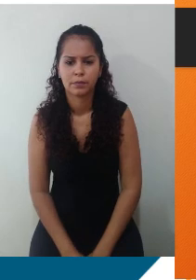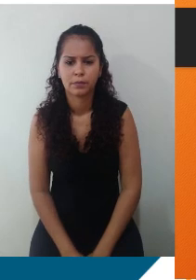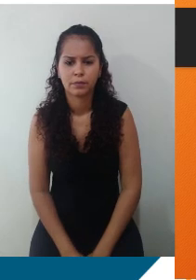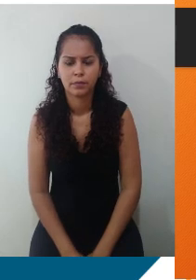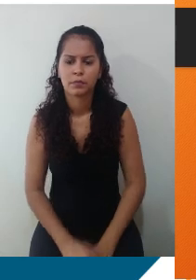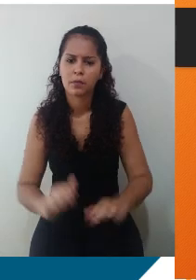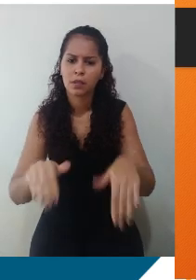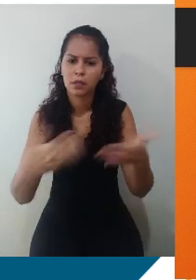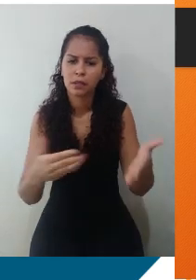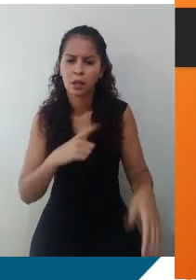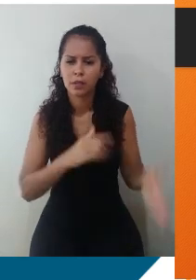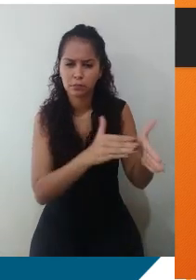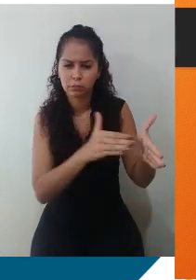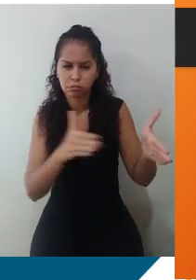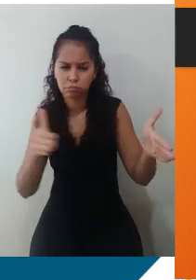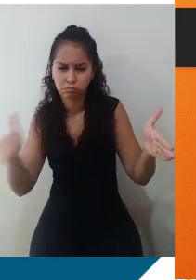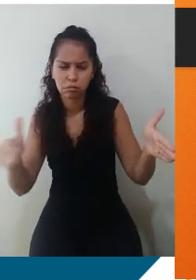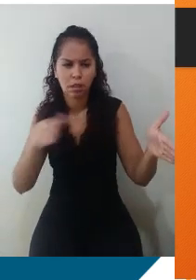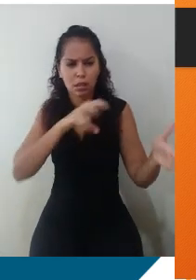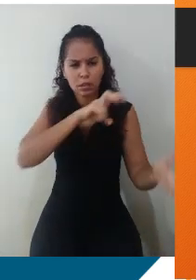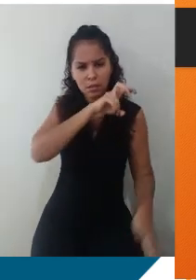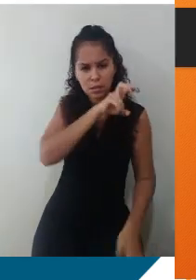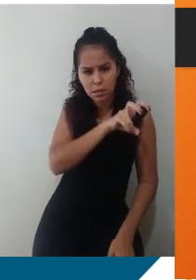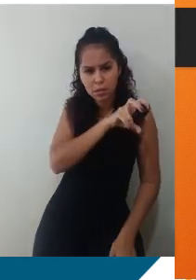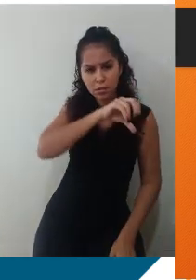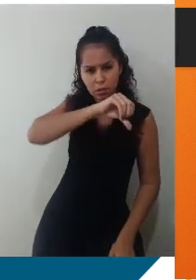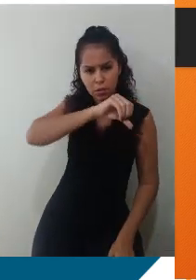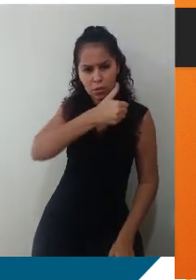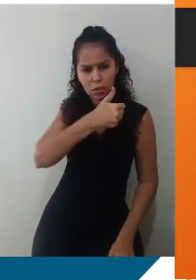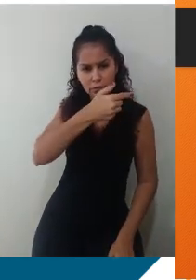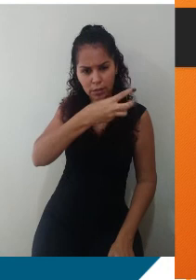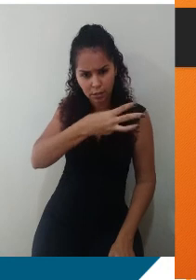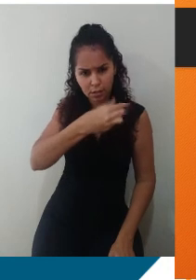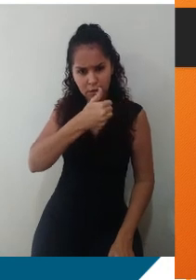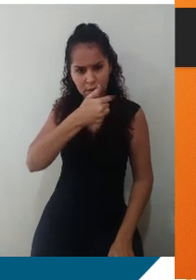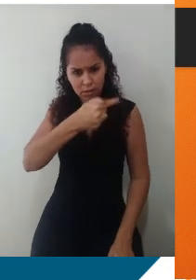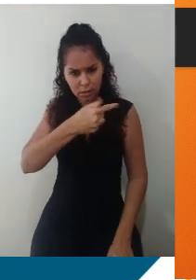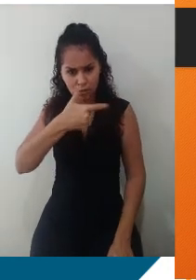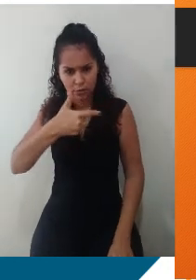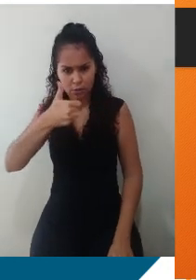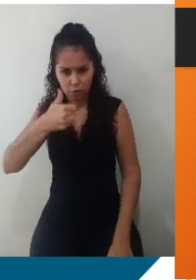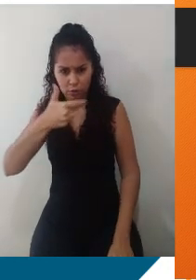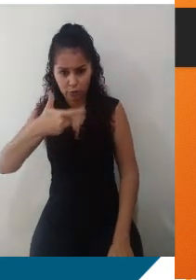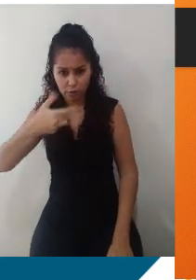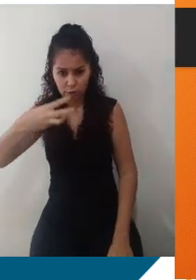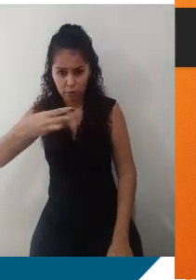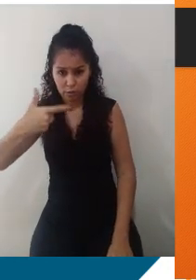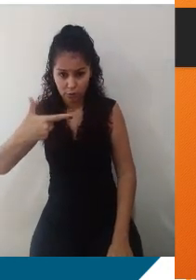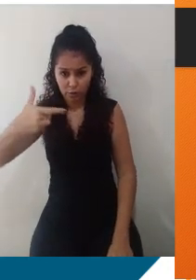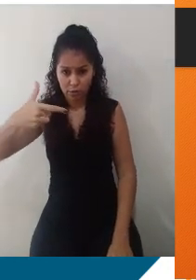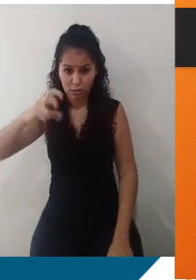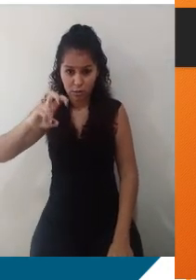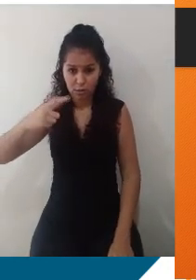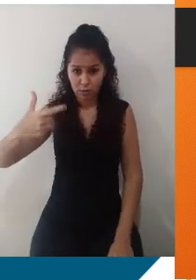3. Vamos considerar então a seguinte sequência formada pelos números 5, 9, 13, 17, 21, 23